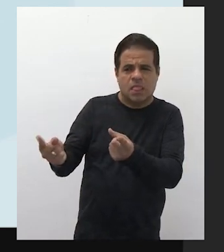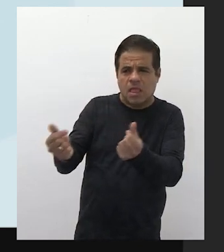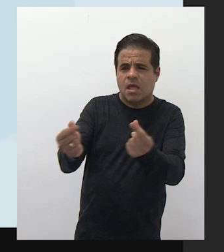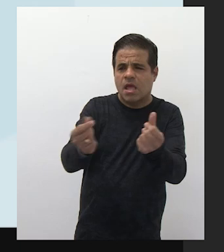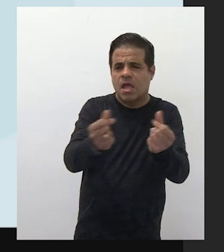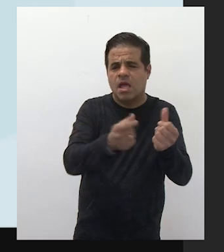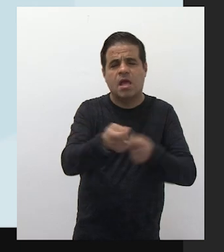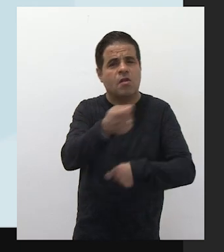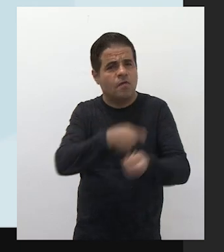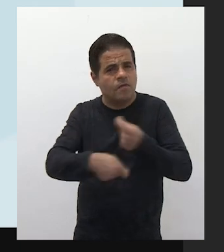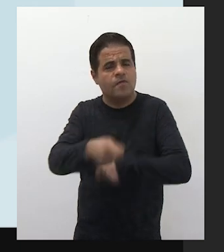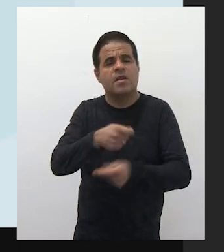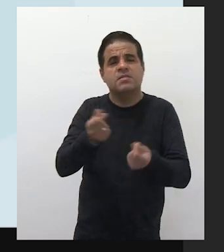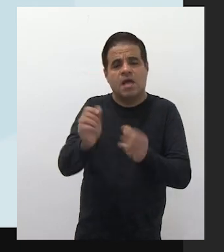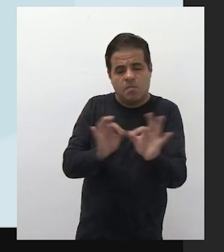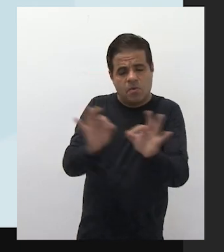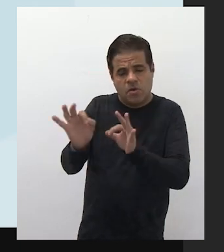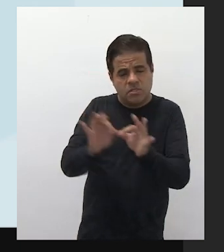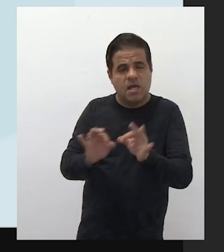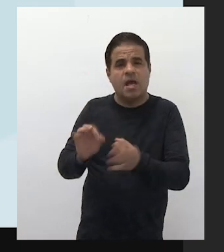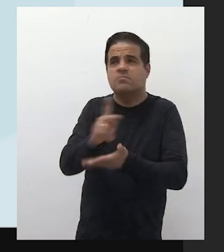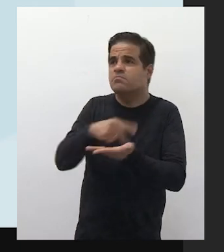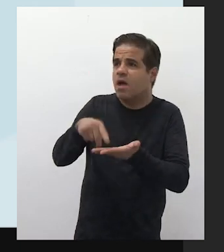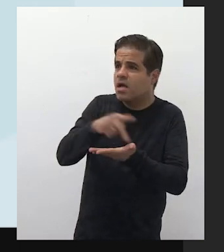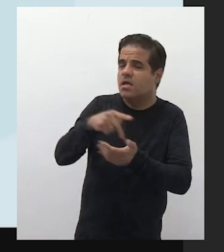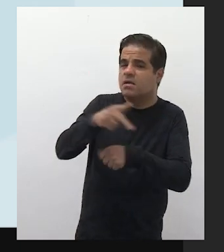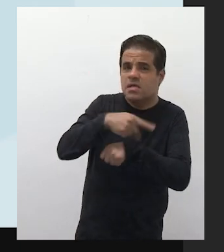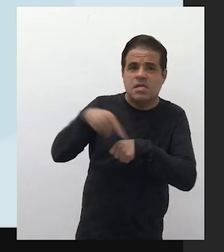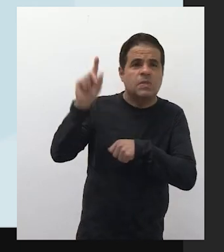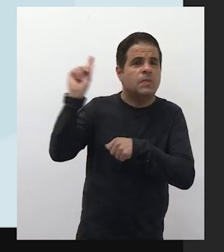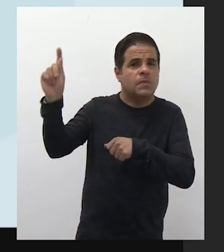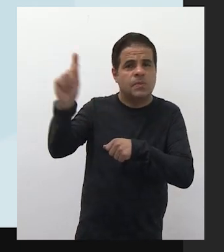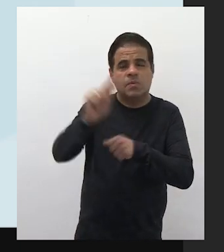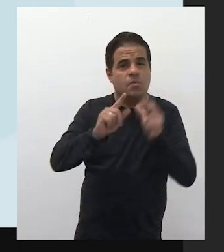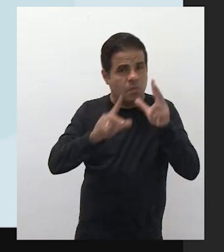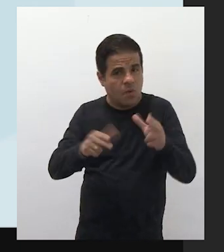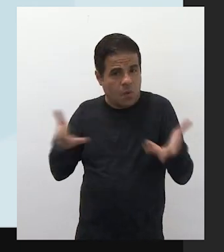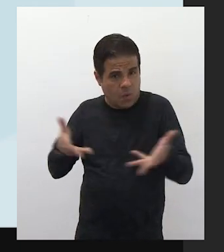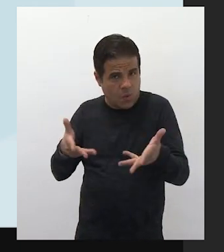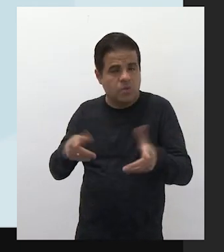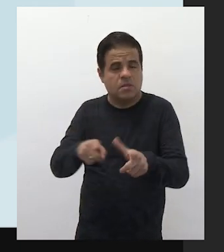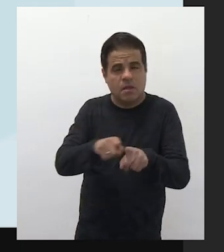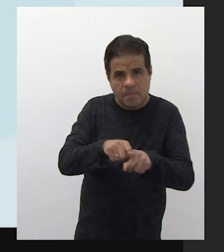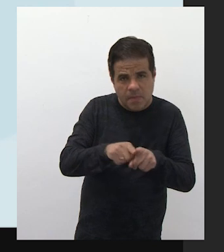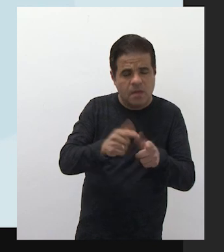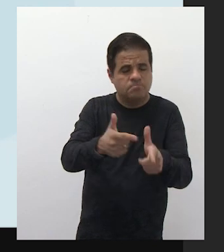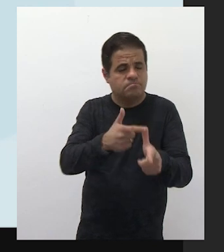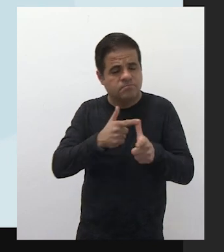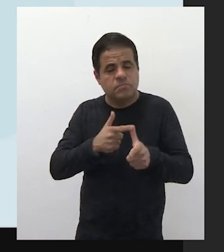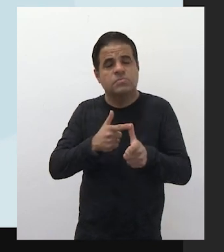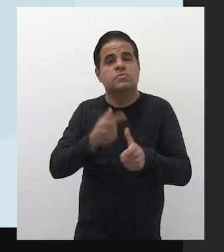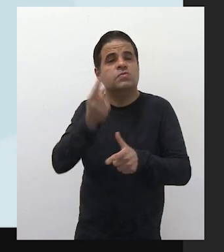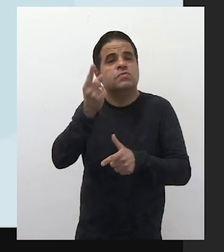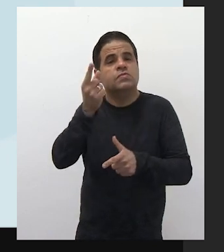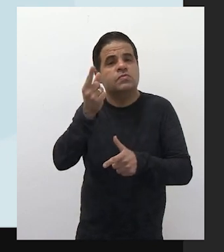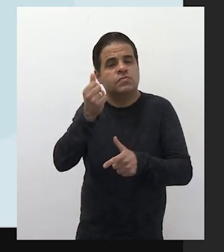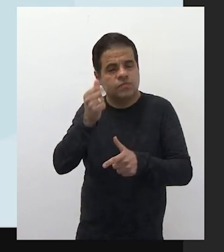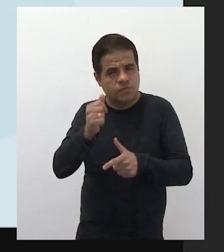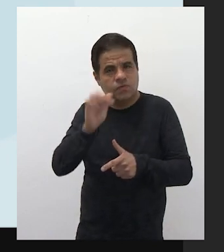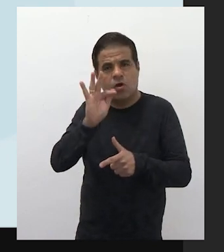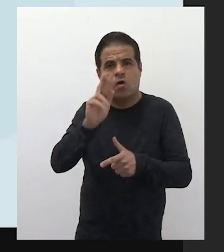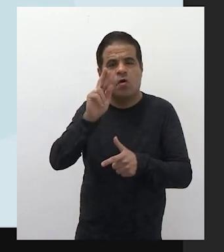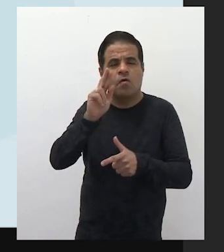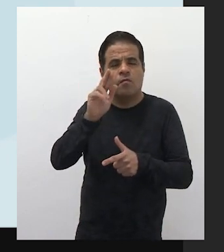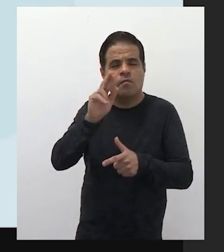a financiar projetos em países subdesenvolvidos, como faz hoje. Fundo Monetário Internacional, né,